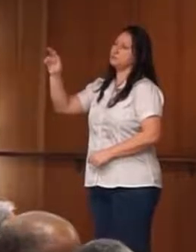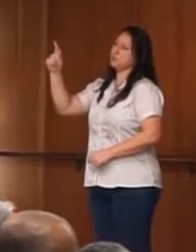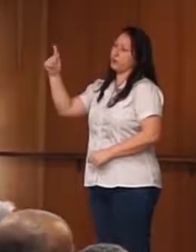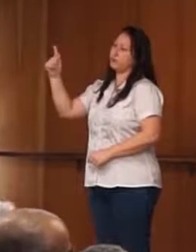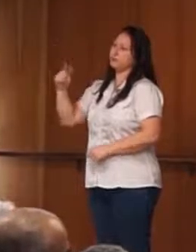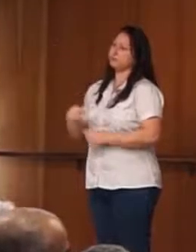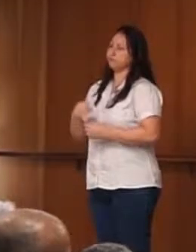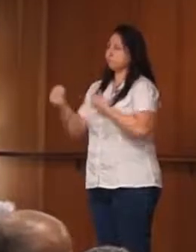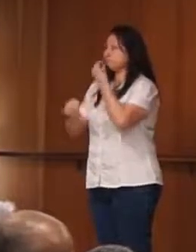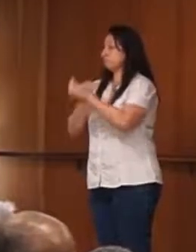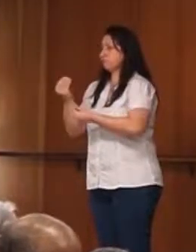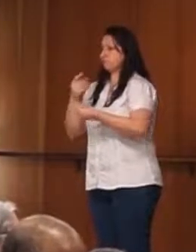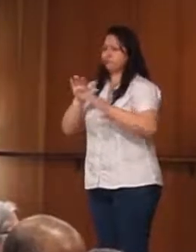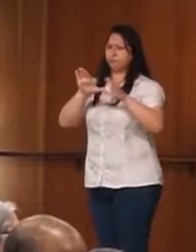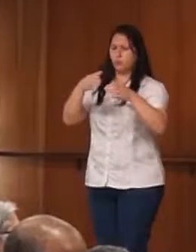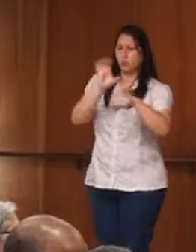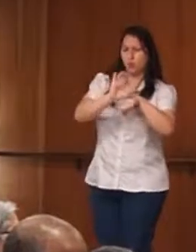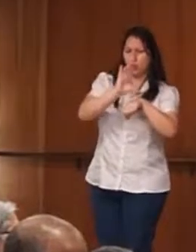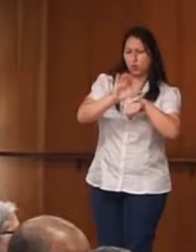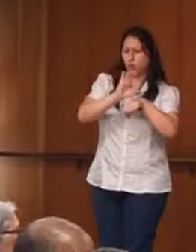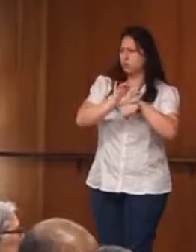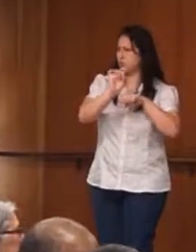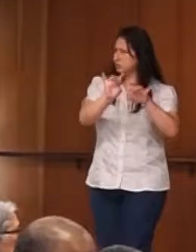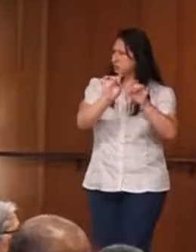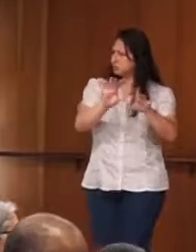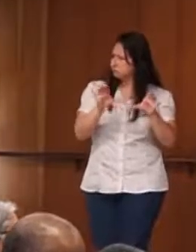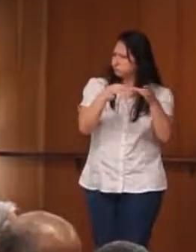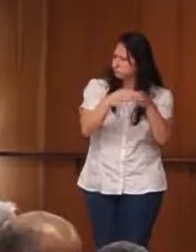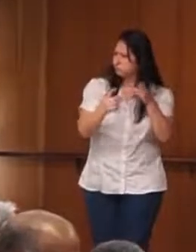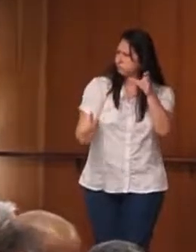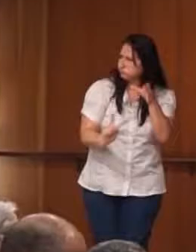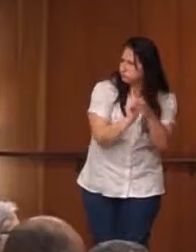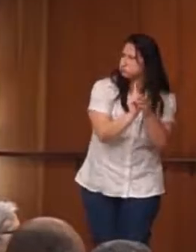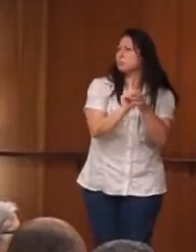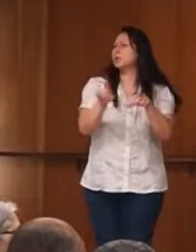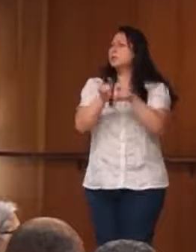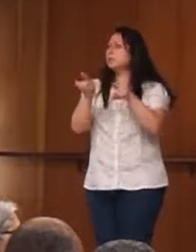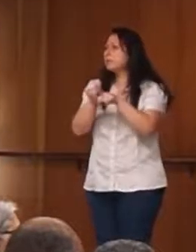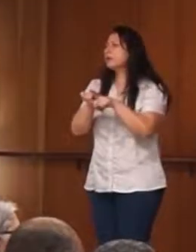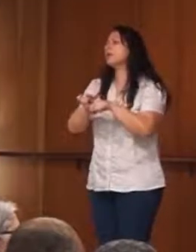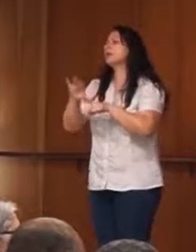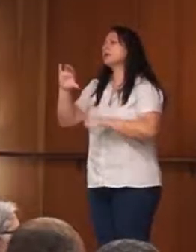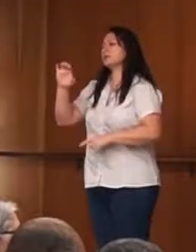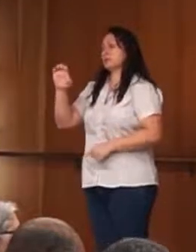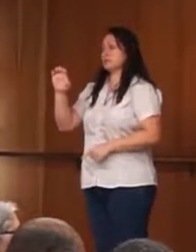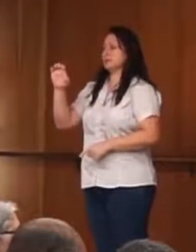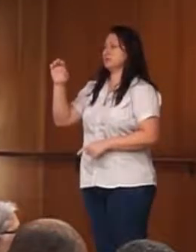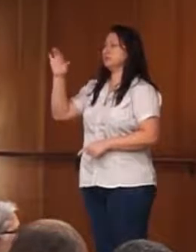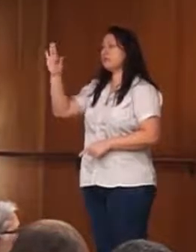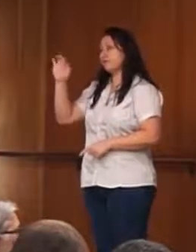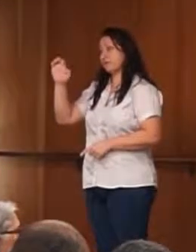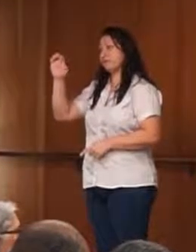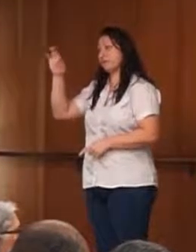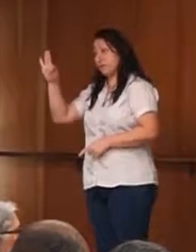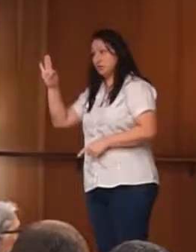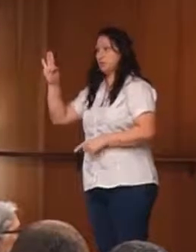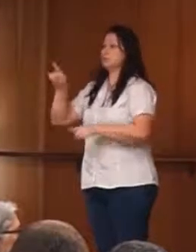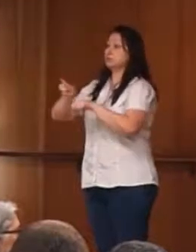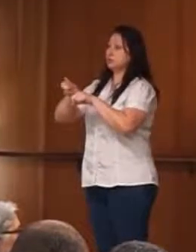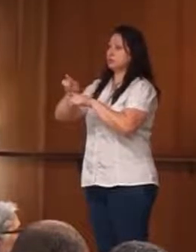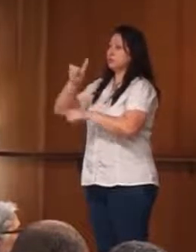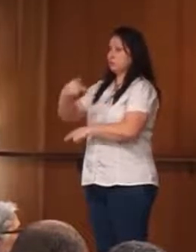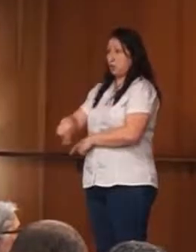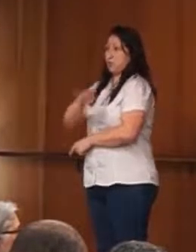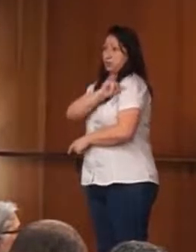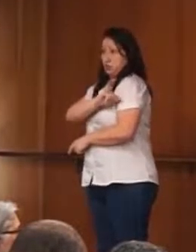cursos isoladamente, a primeira iniciativa do país foi do Cefete Rio, cuja coordenadora participará, desse